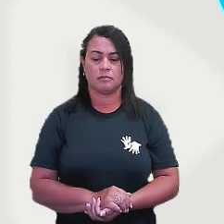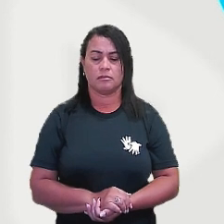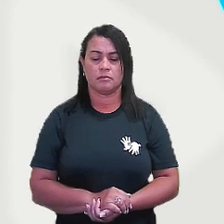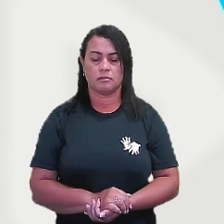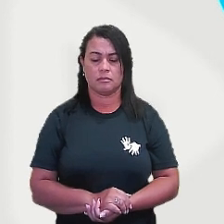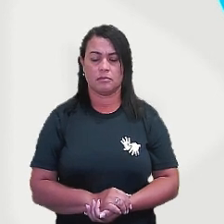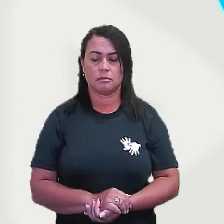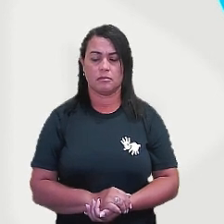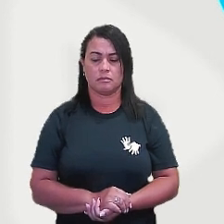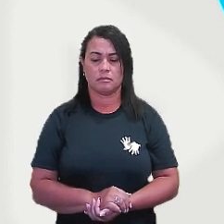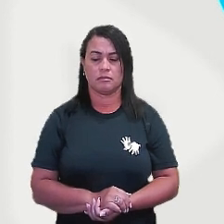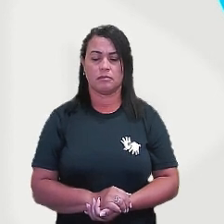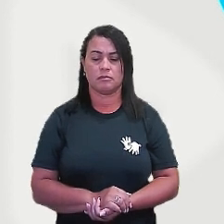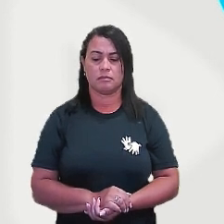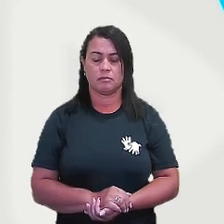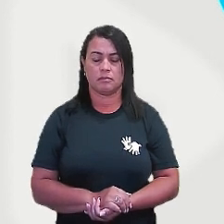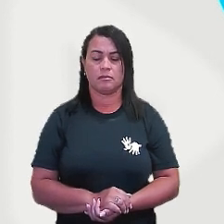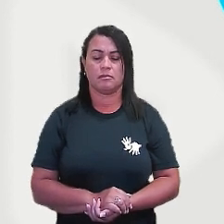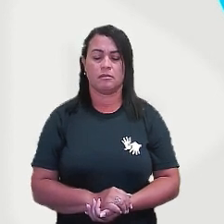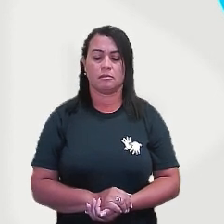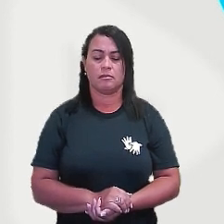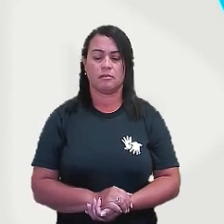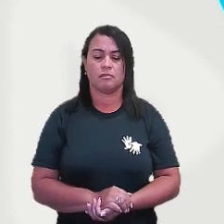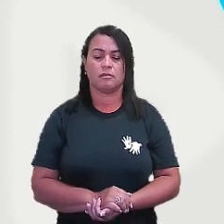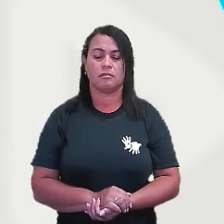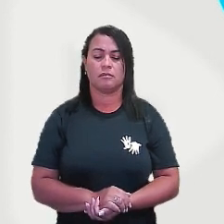2, 3 e já!